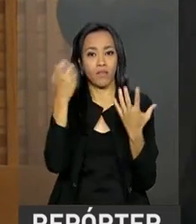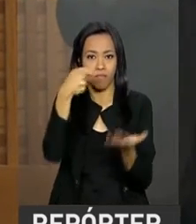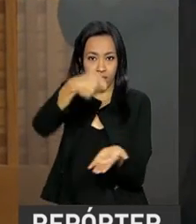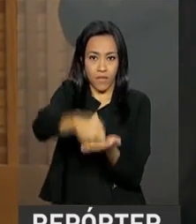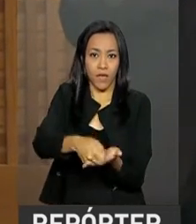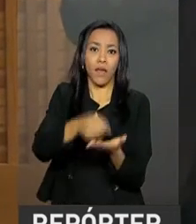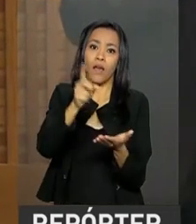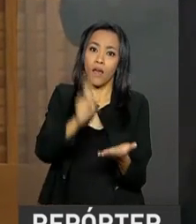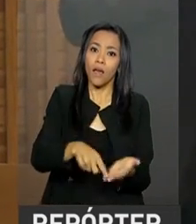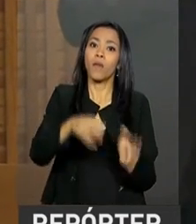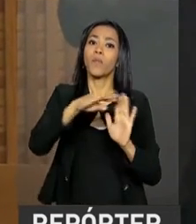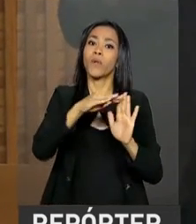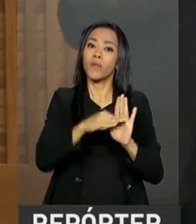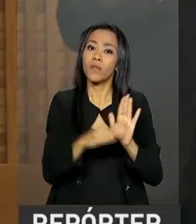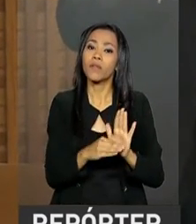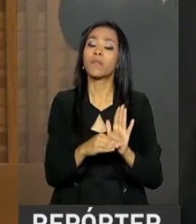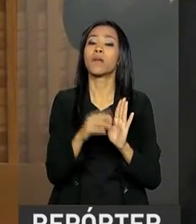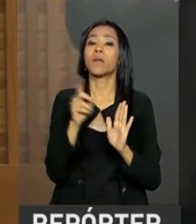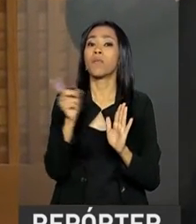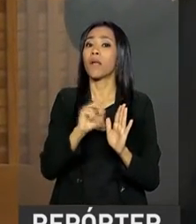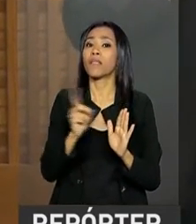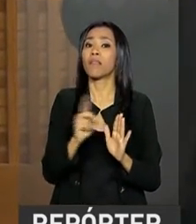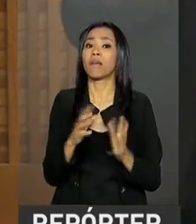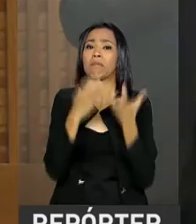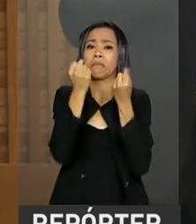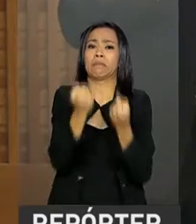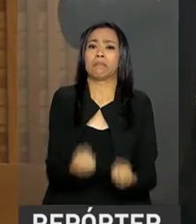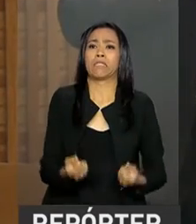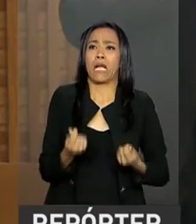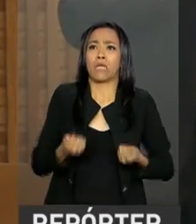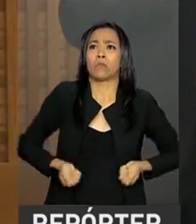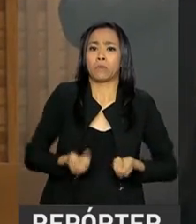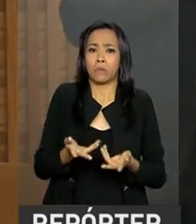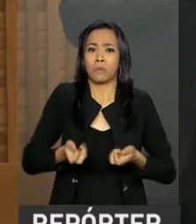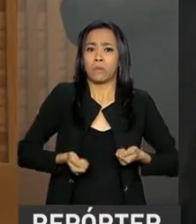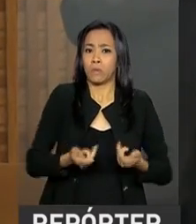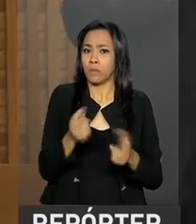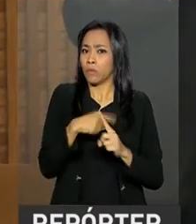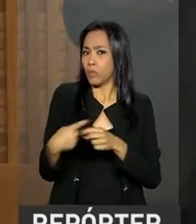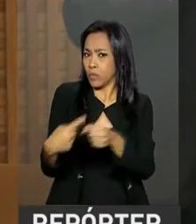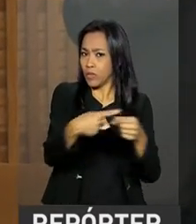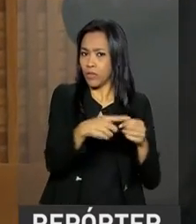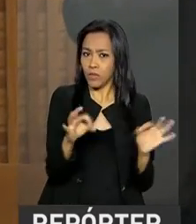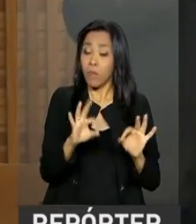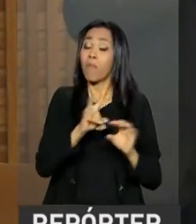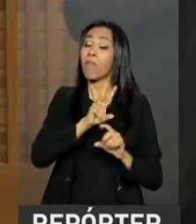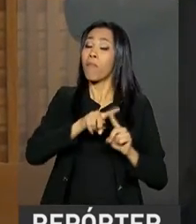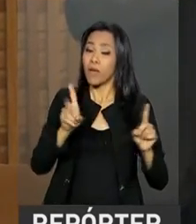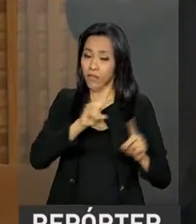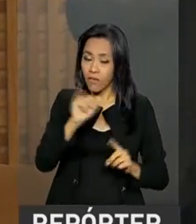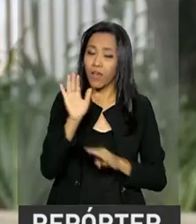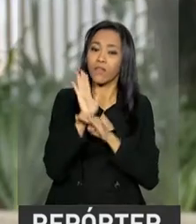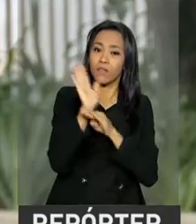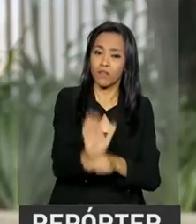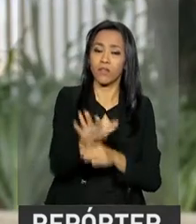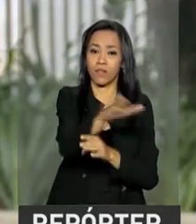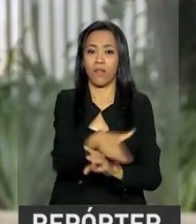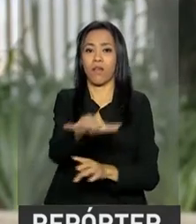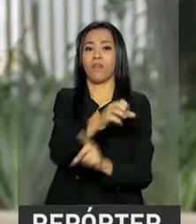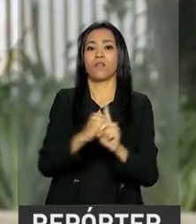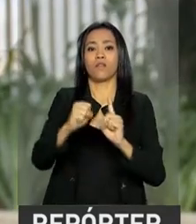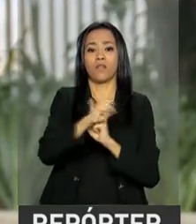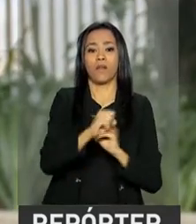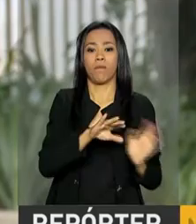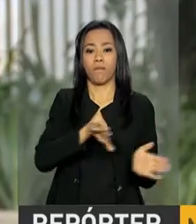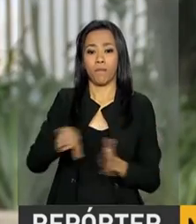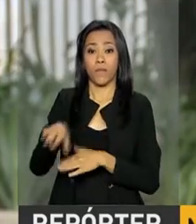que veio para não onerar os municípios, mas certamente vai ter um impacto muito grande na área social. Só aqui no Rio